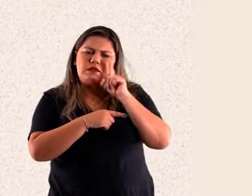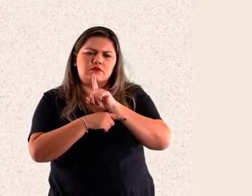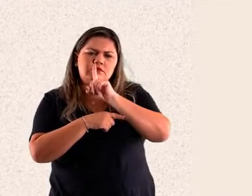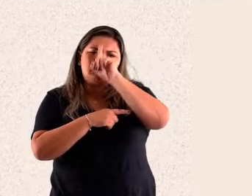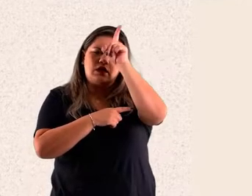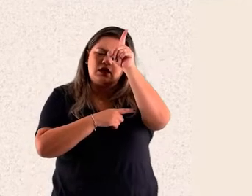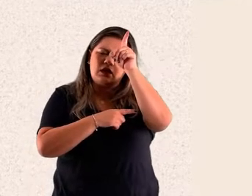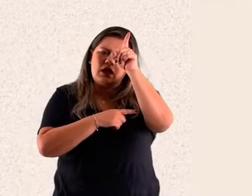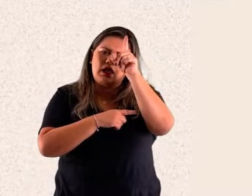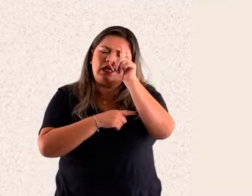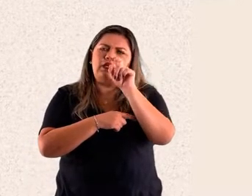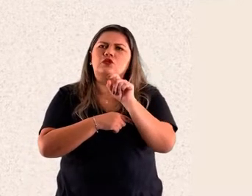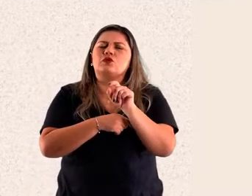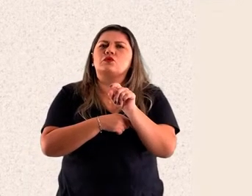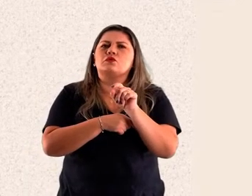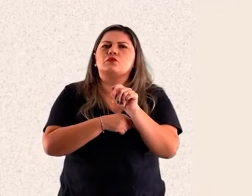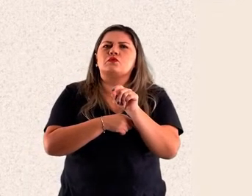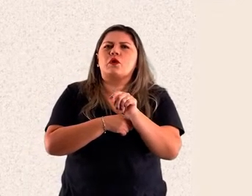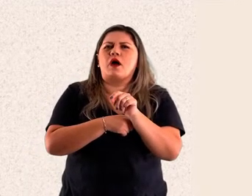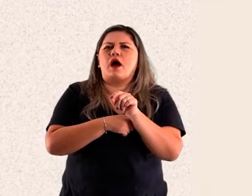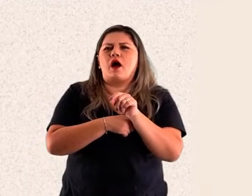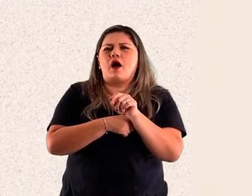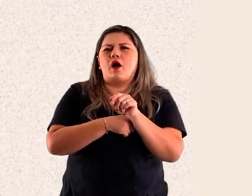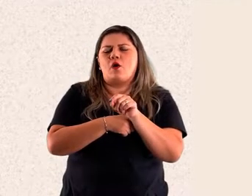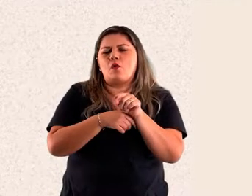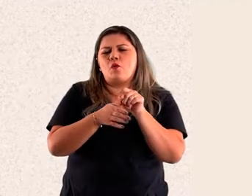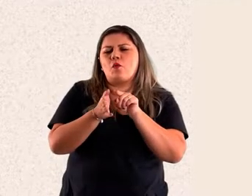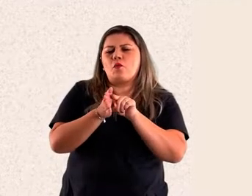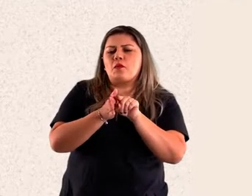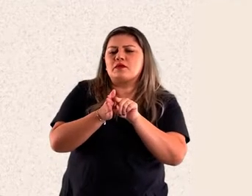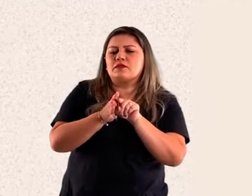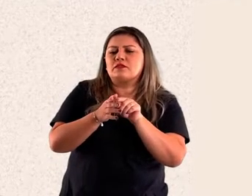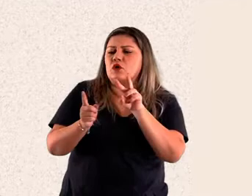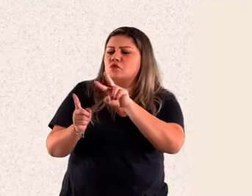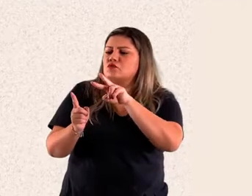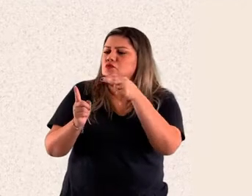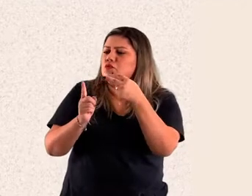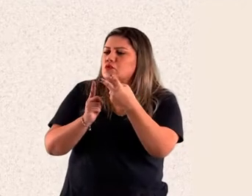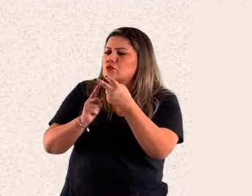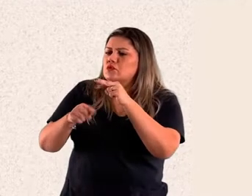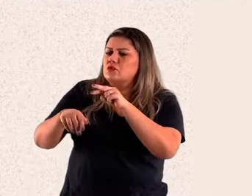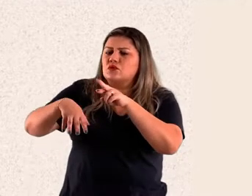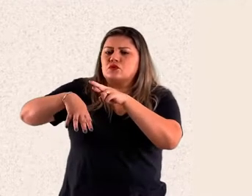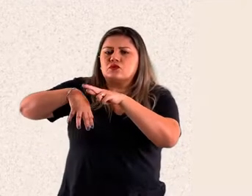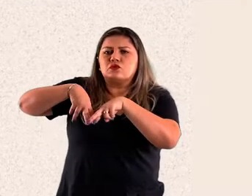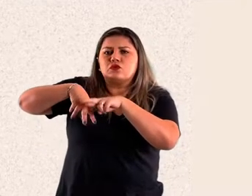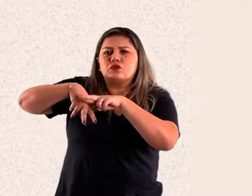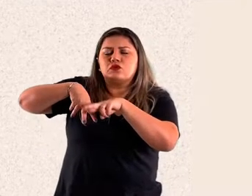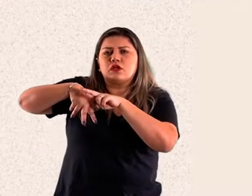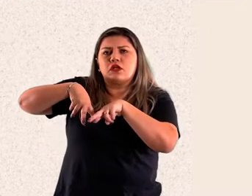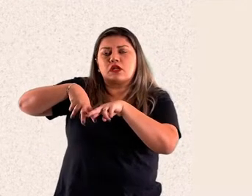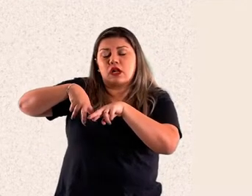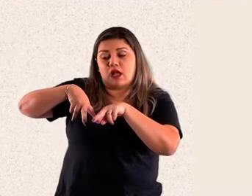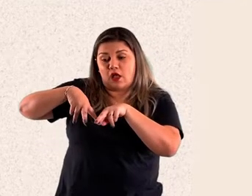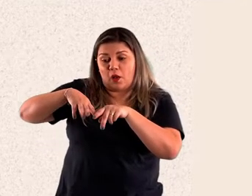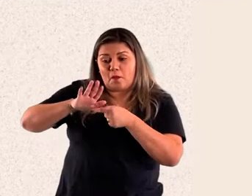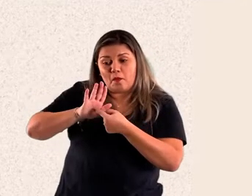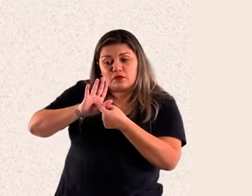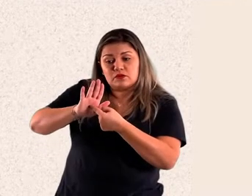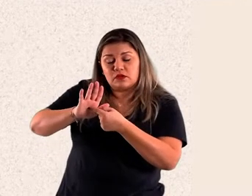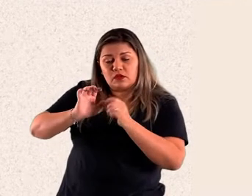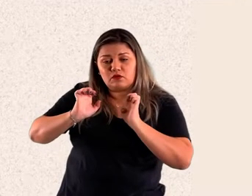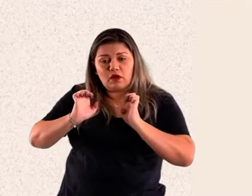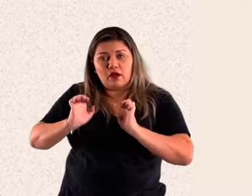né sobre uma breve análise sobre uma perspectiva de gênero a respeito da ética né